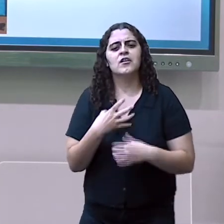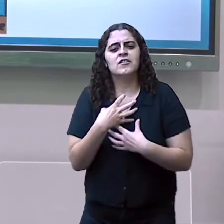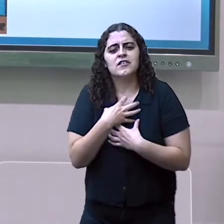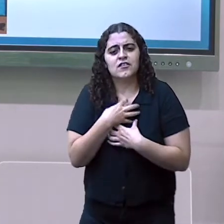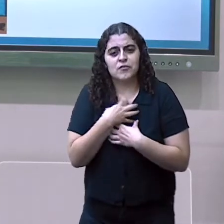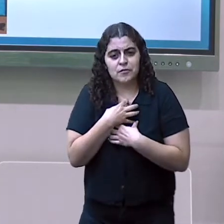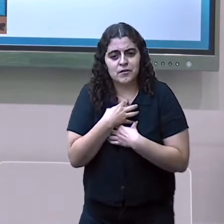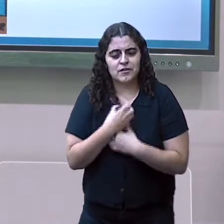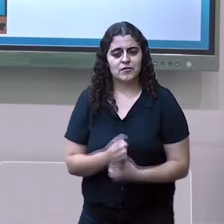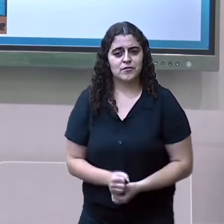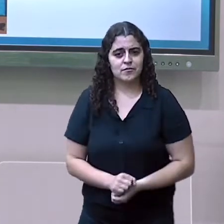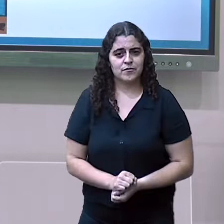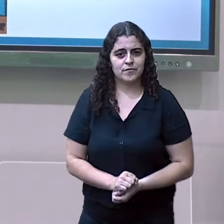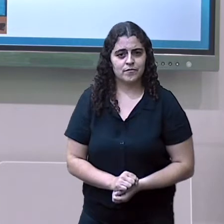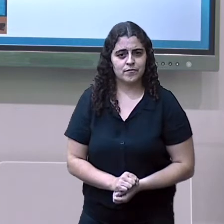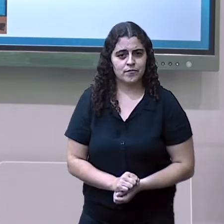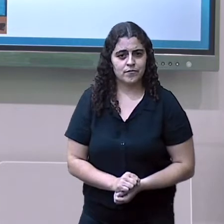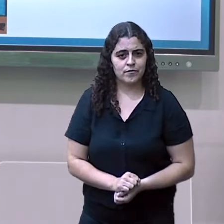desses sentimentos.